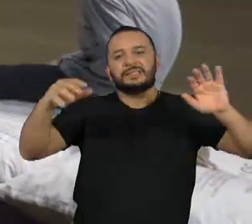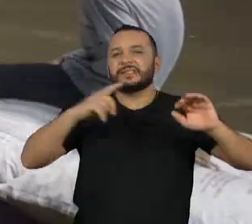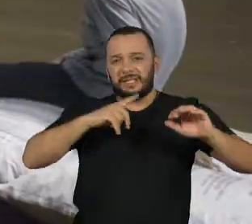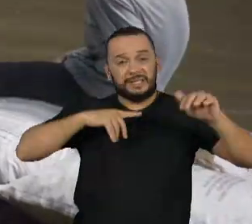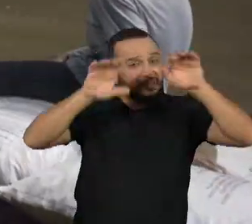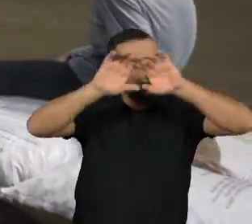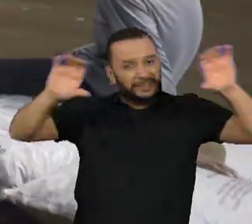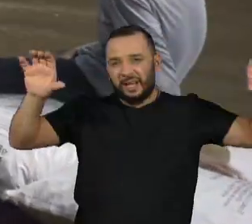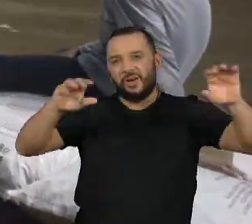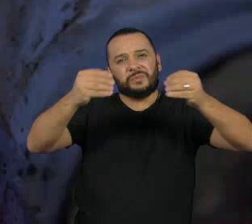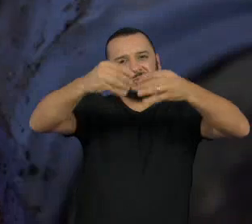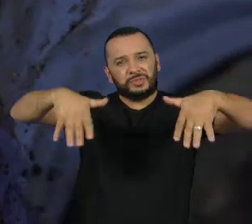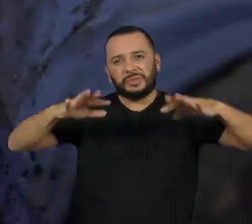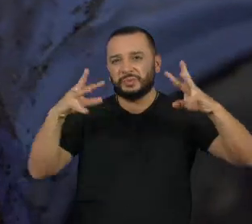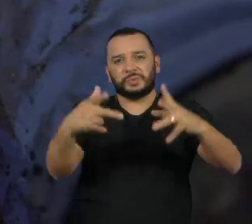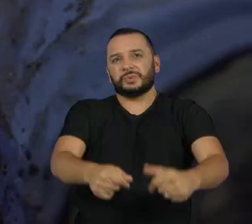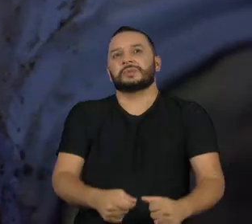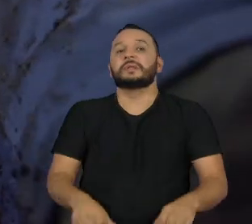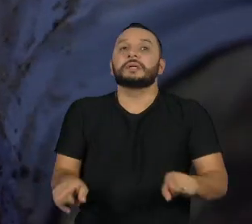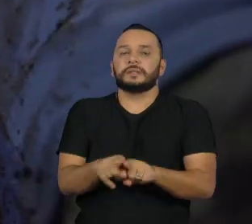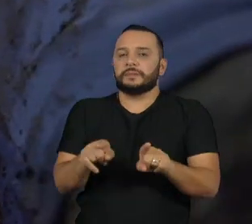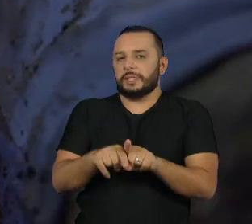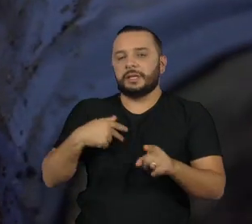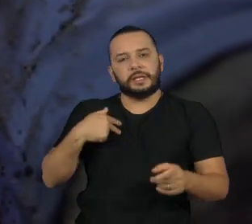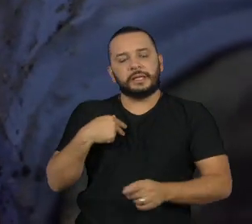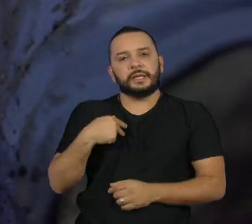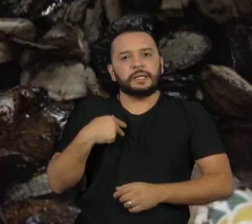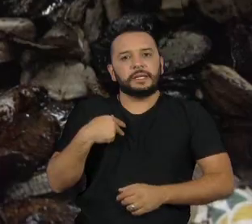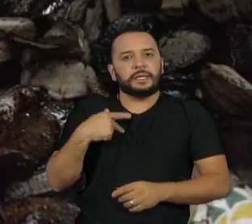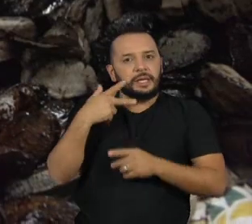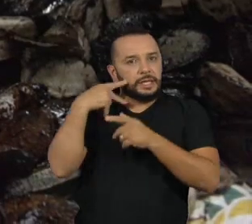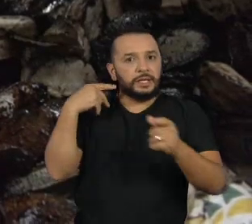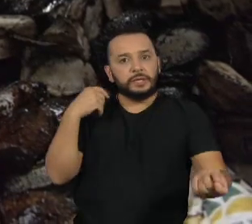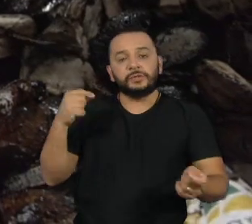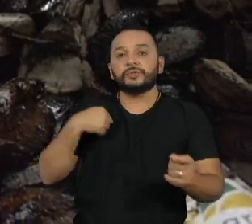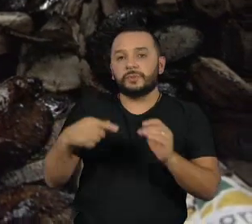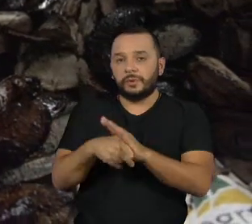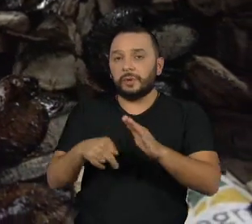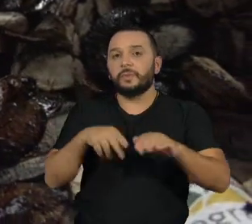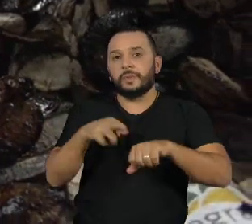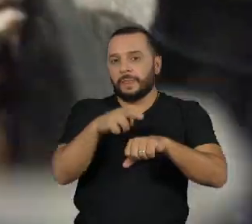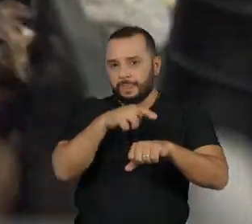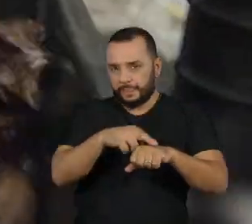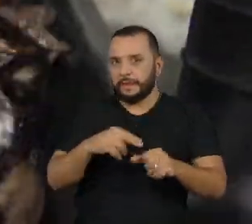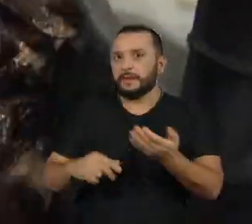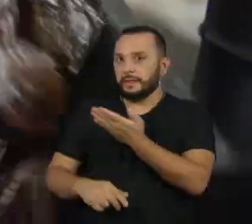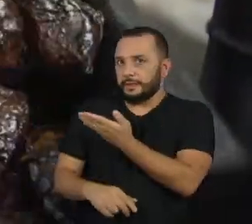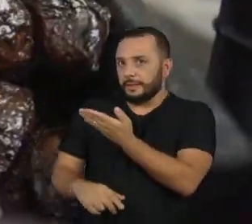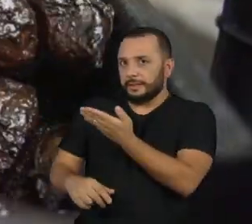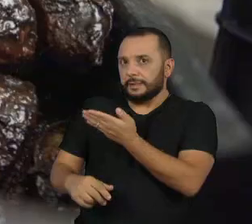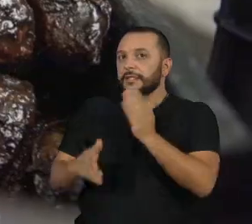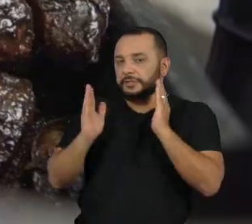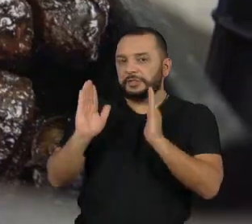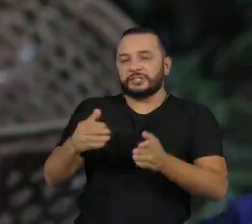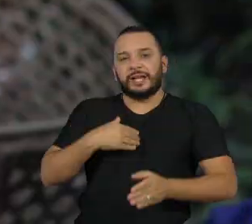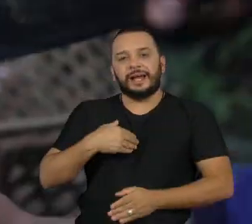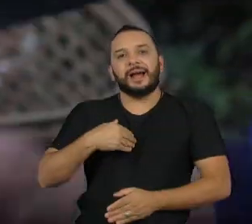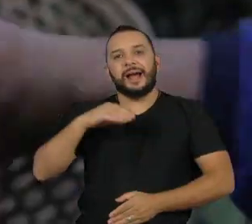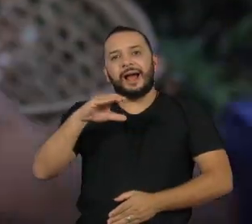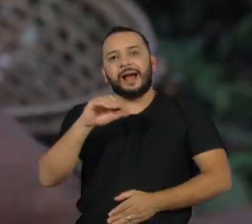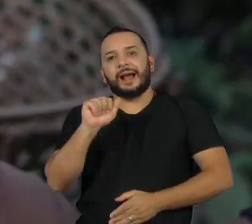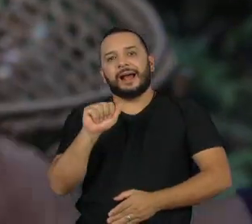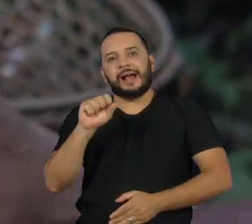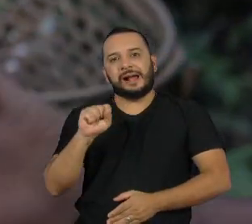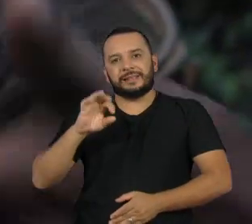E ainda, os índios da etnia Wai-Wai de Roraima dominam o manejo da castanha do Brasil, também conhecida como castanha do